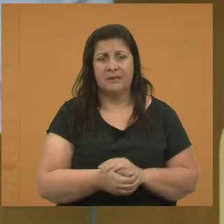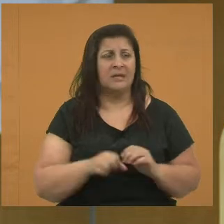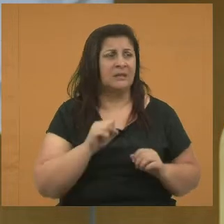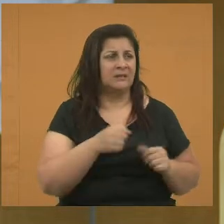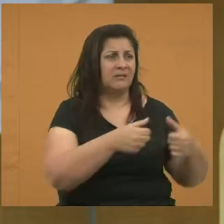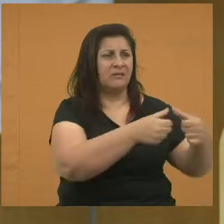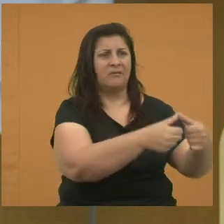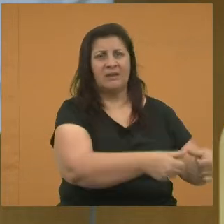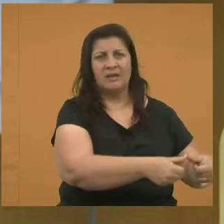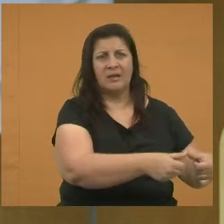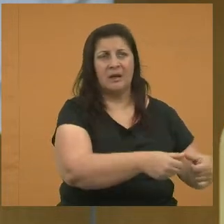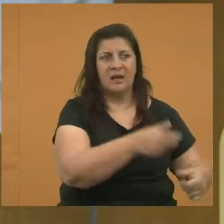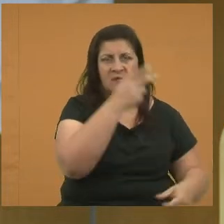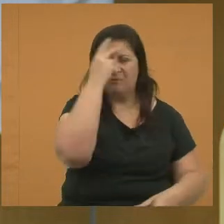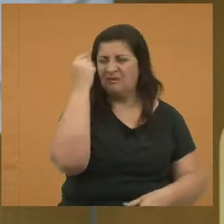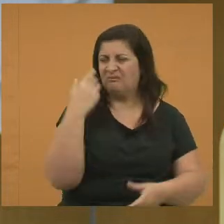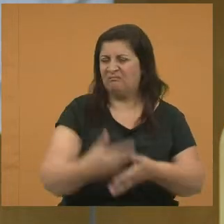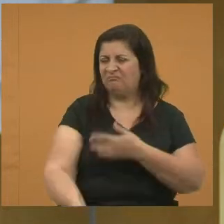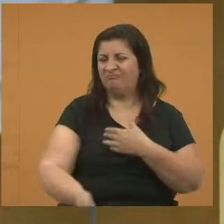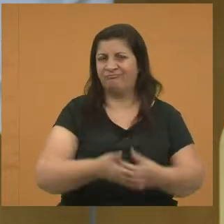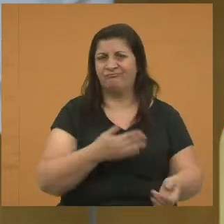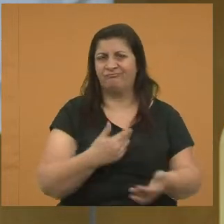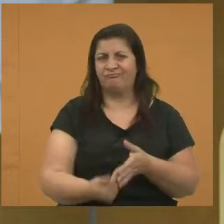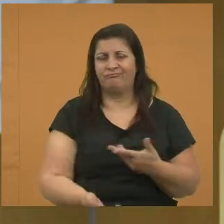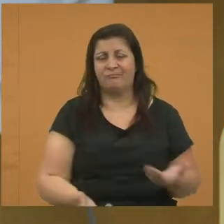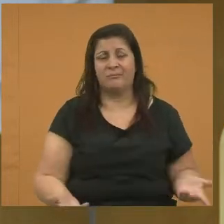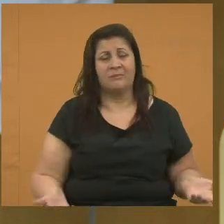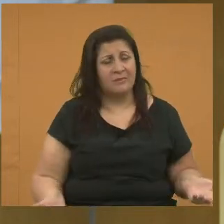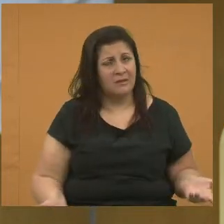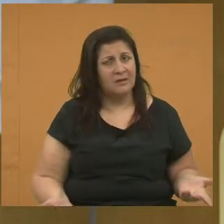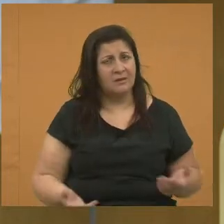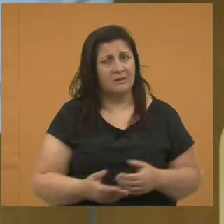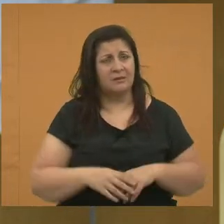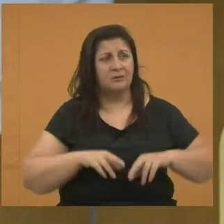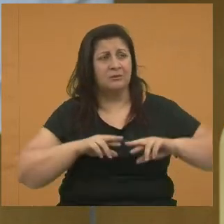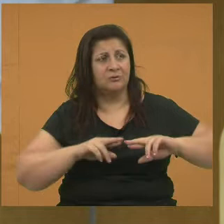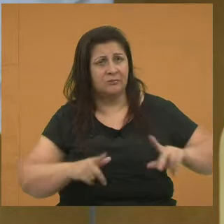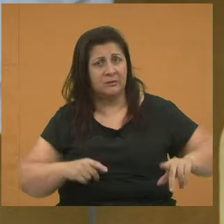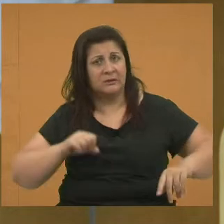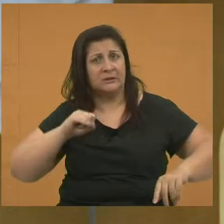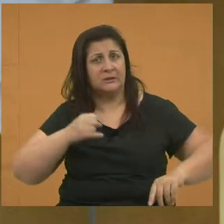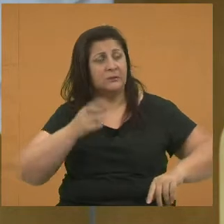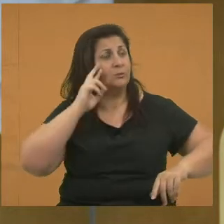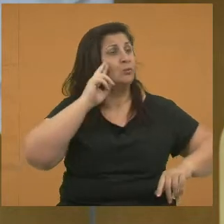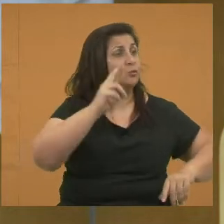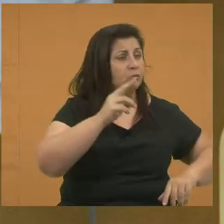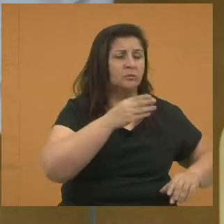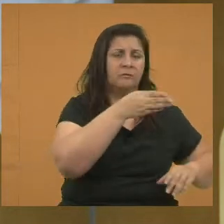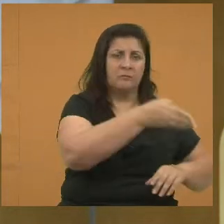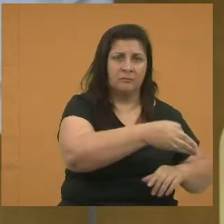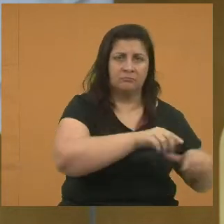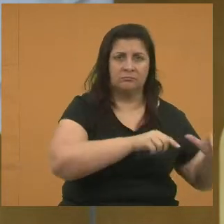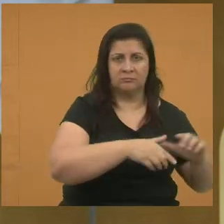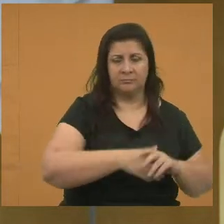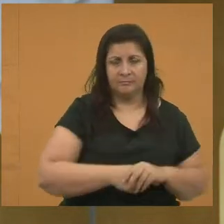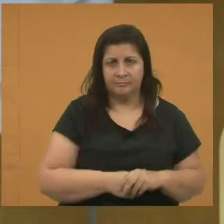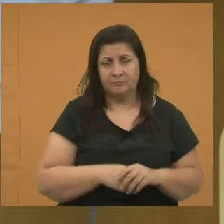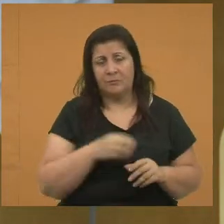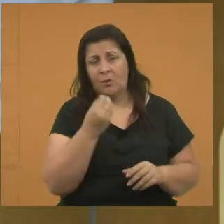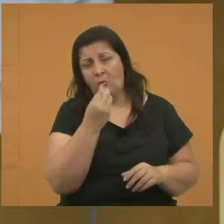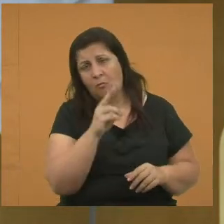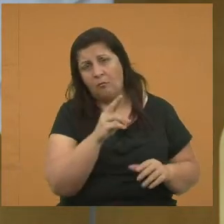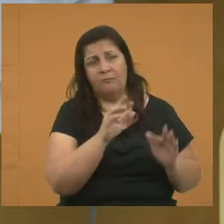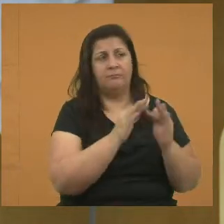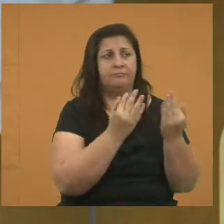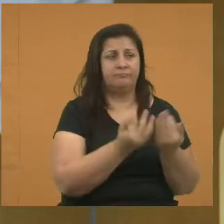deixa, não é uma mão confiável, igual se tivesse na mão do próprio dono ou na mão, talvez, de um familiar,